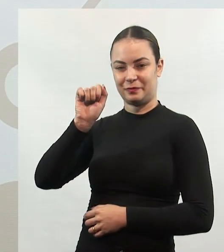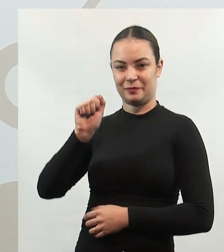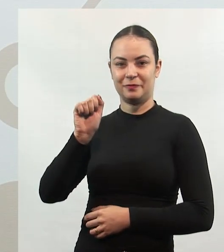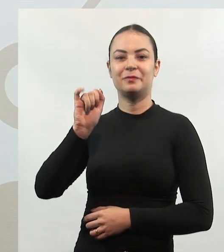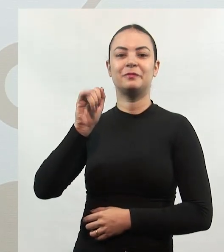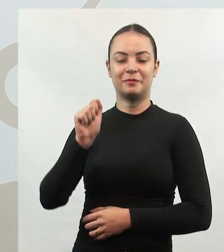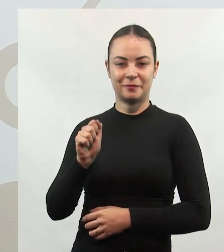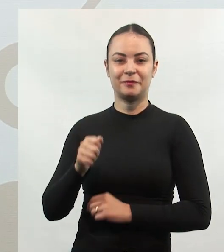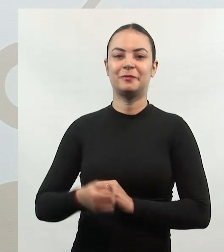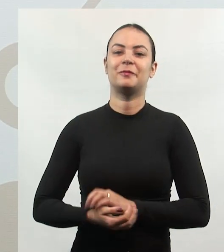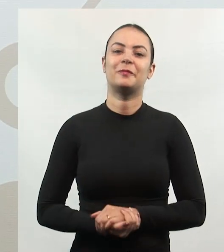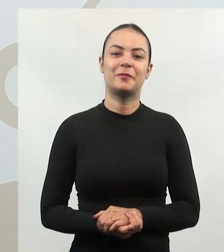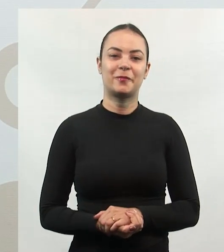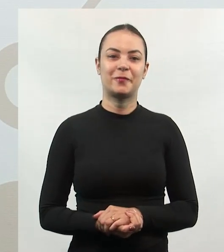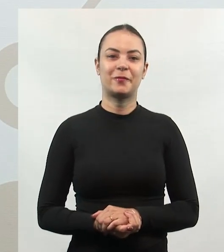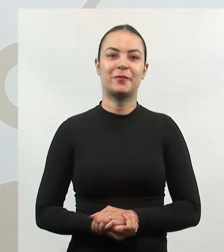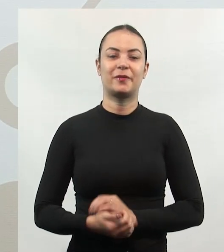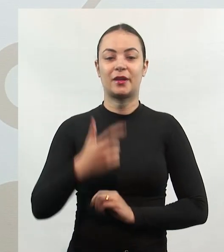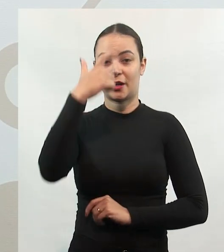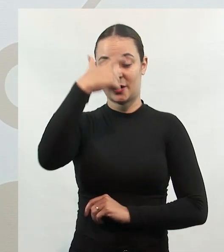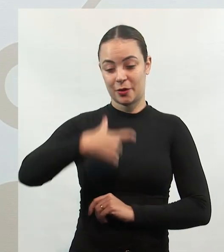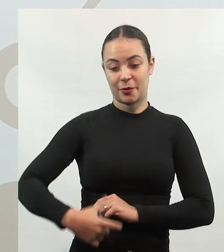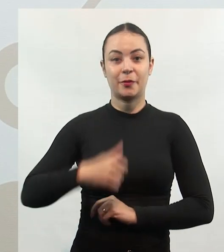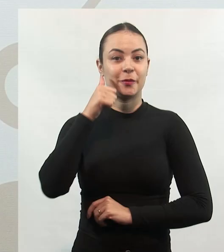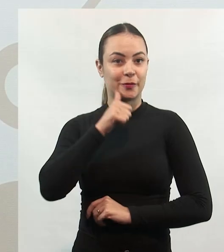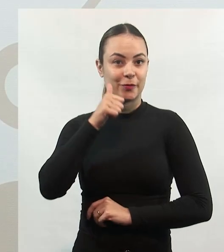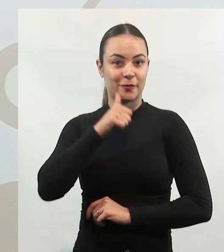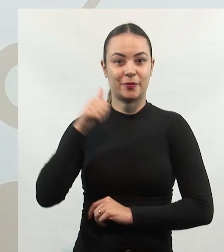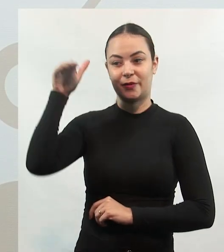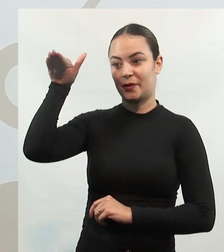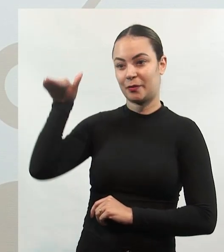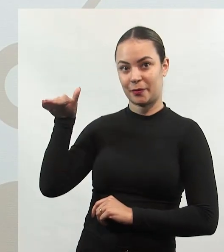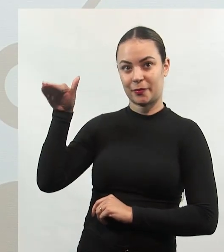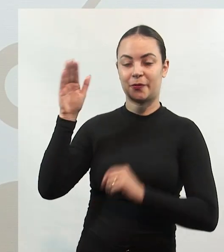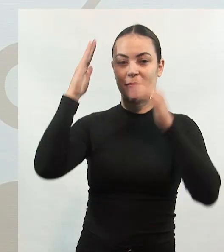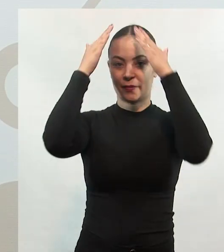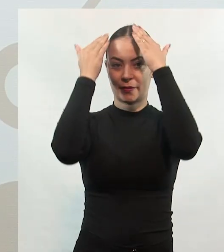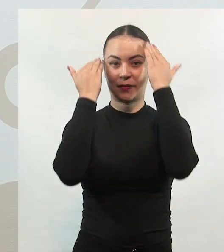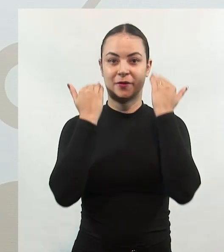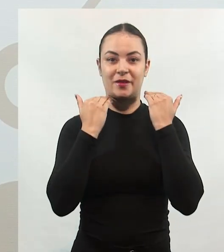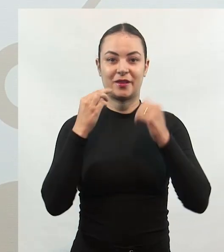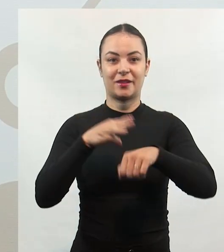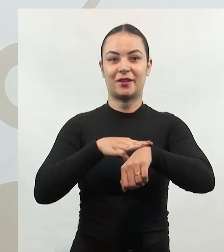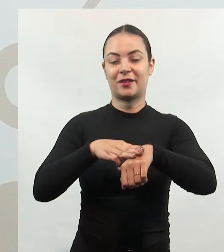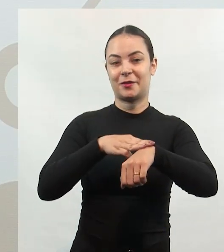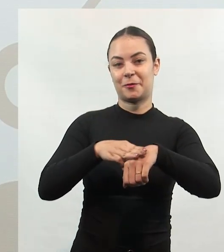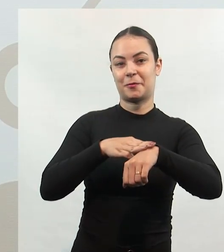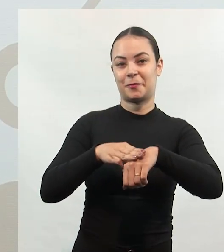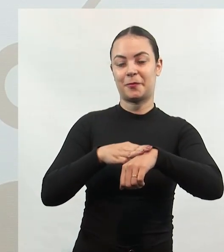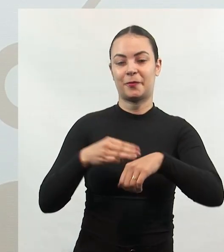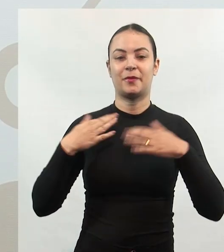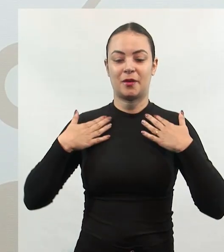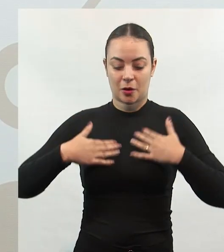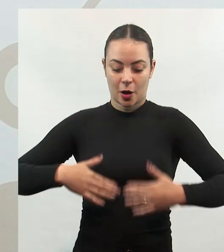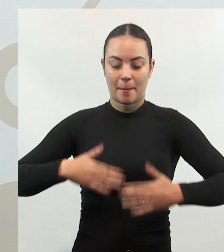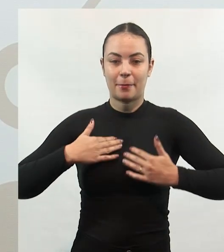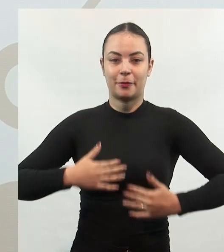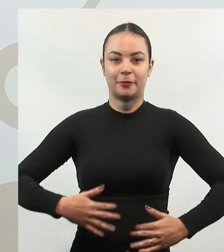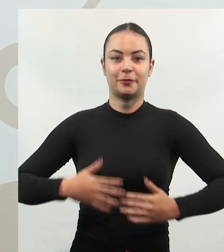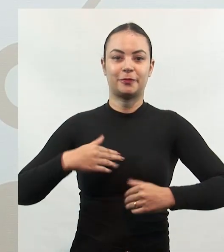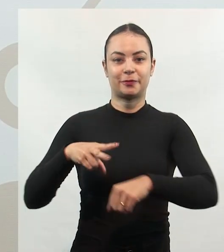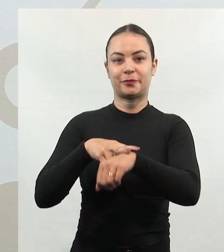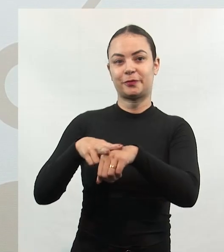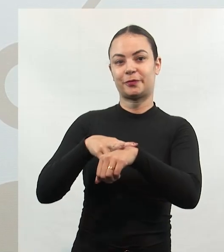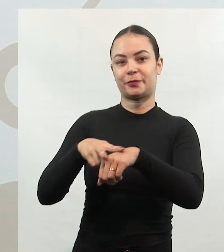cabelo castanho, estou vestida com uma blusa verde, uma calça preta, um casaquinho preto. Espero que a gente